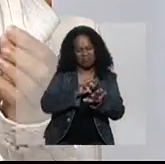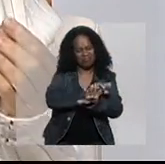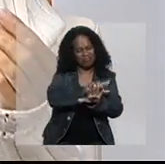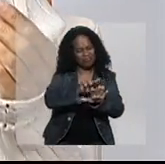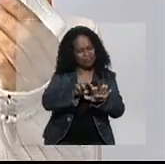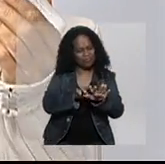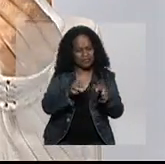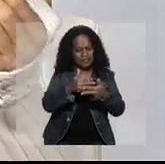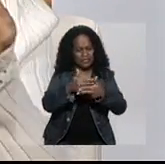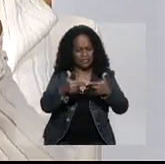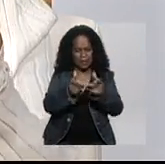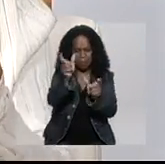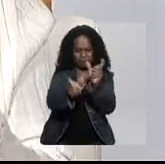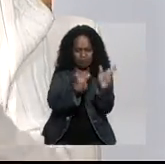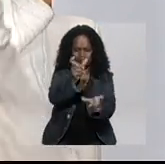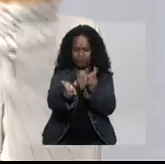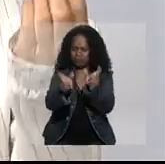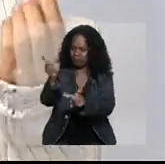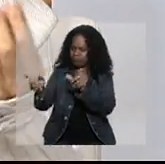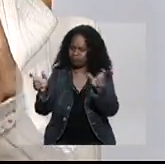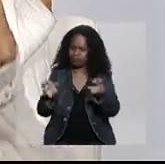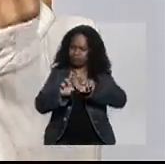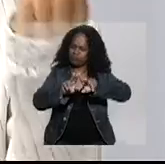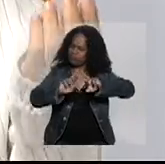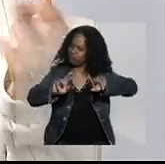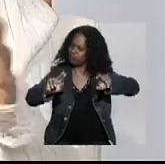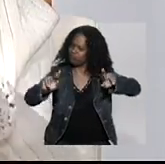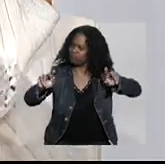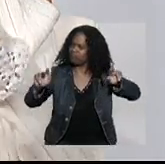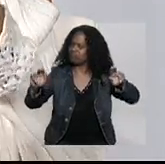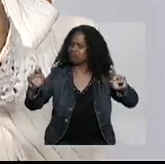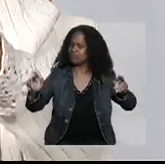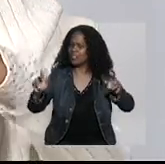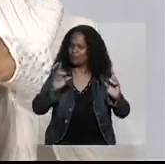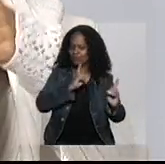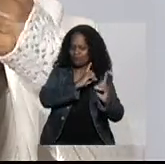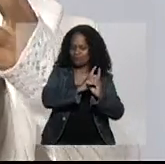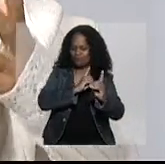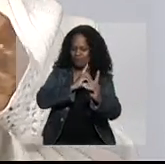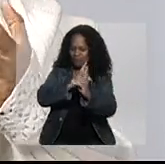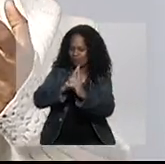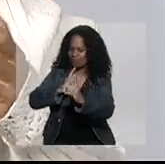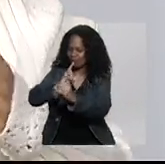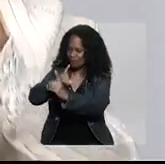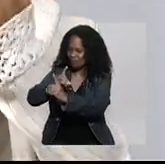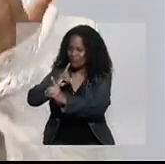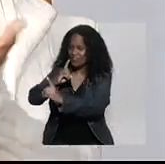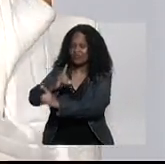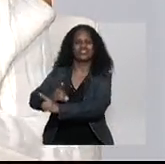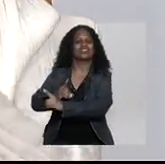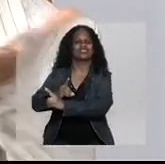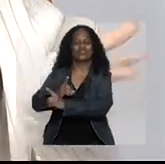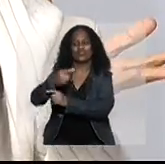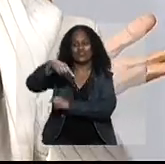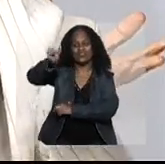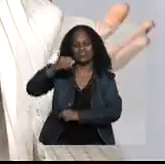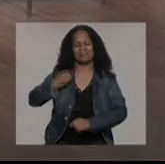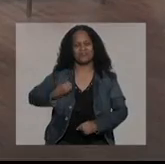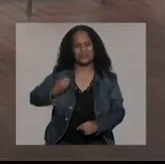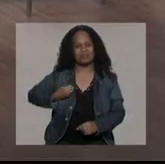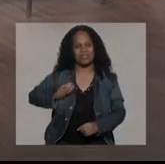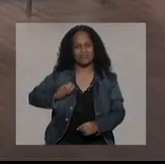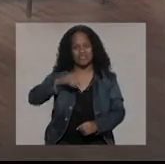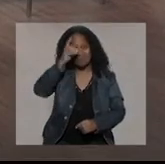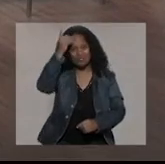personagens com várias personalidades diferentes, e ali você vai se encontrando. E quando você se encontra, você vai para a